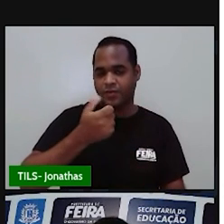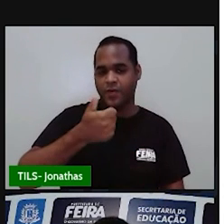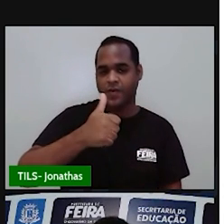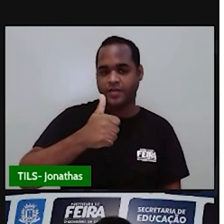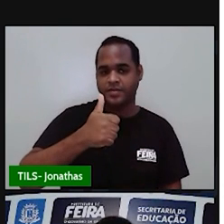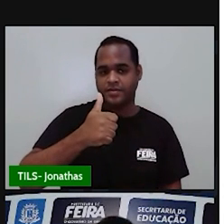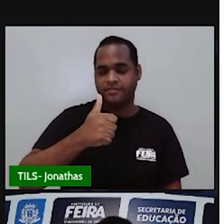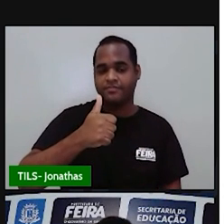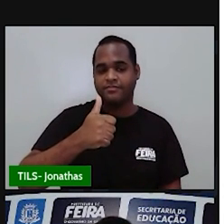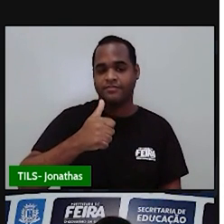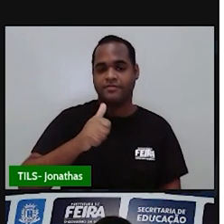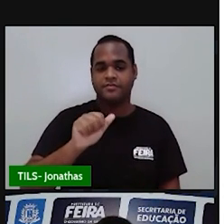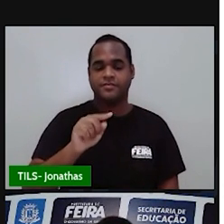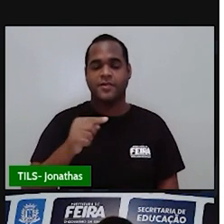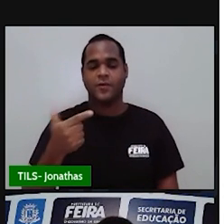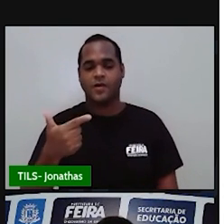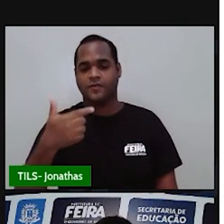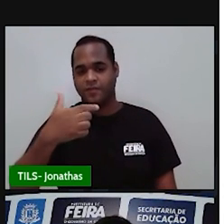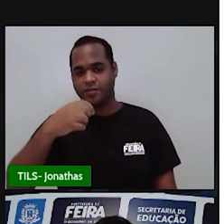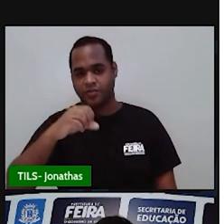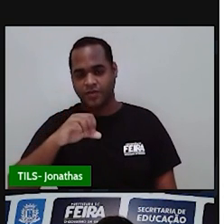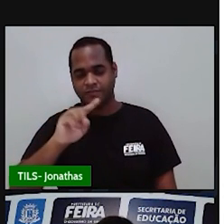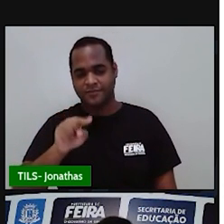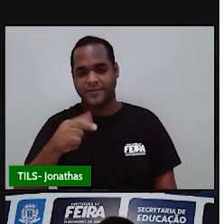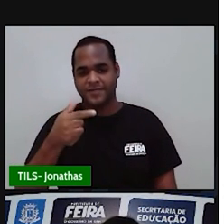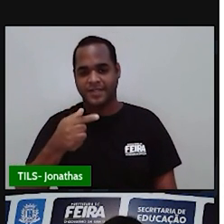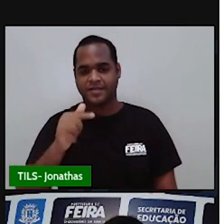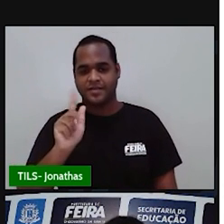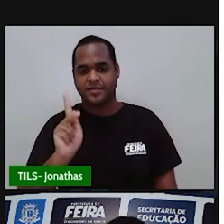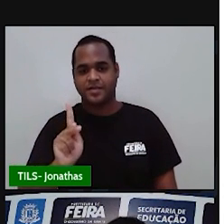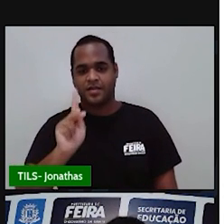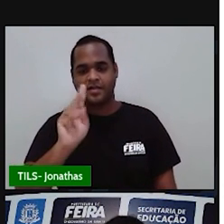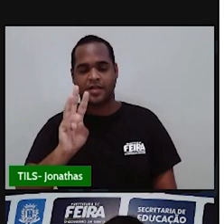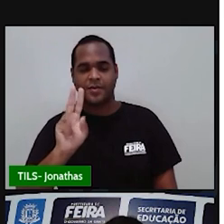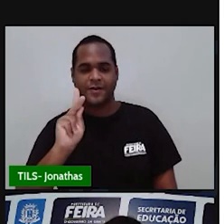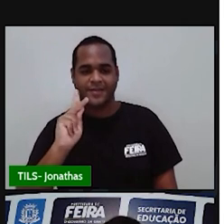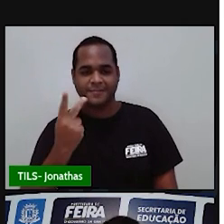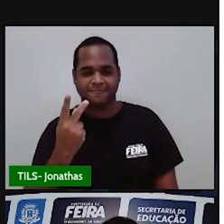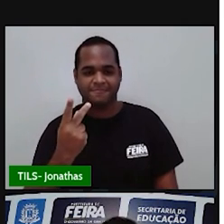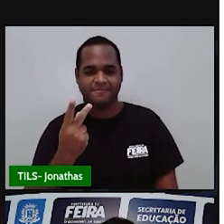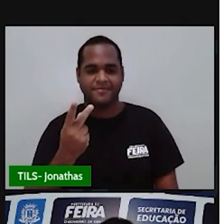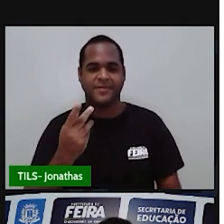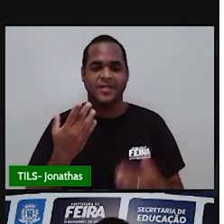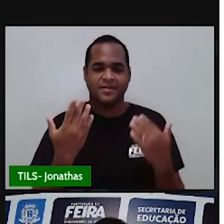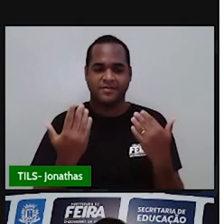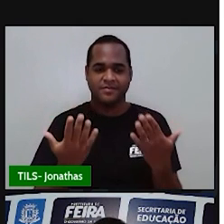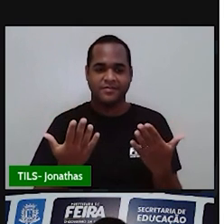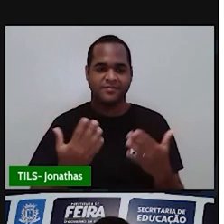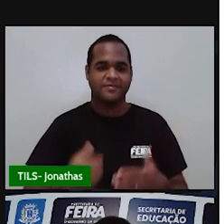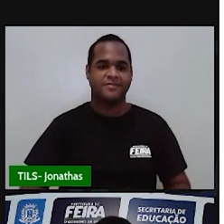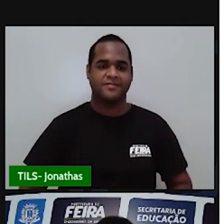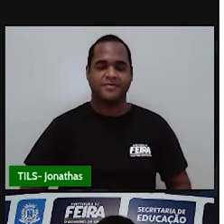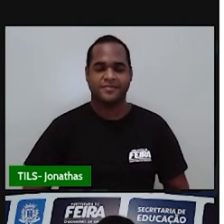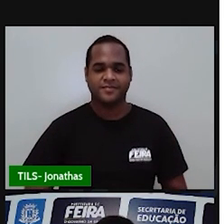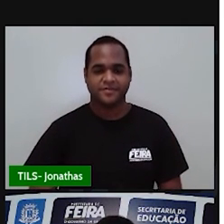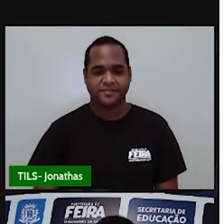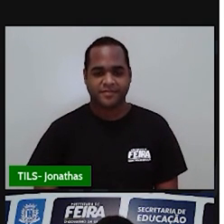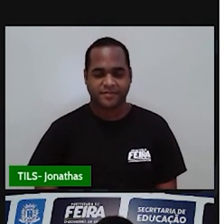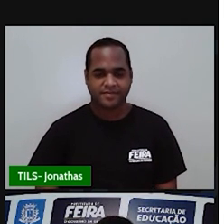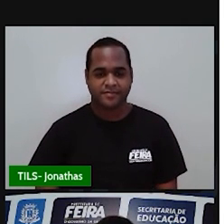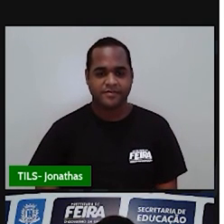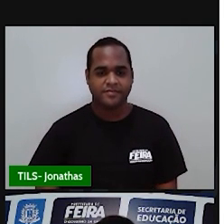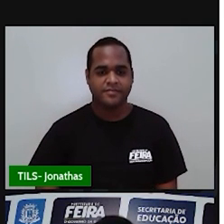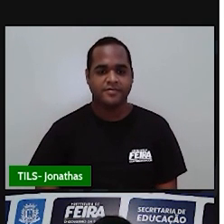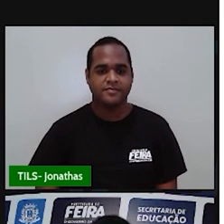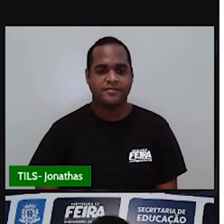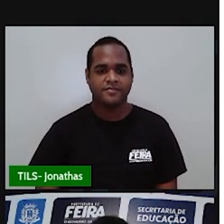que fazer 2,7 vezes 11. Fazendo isso, todas essas 11 lâmpadas vão dar um